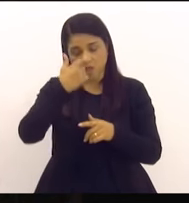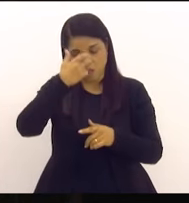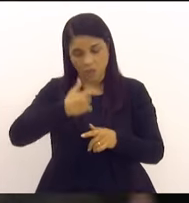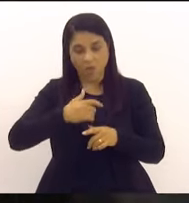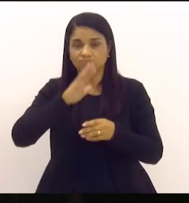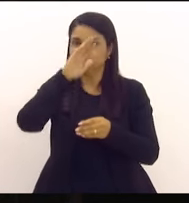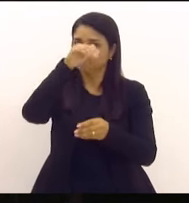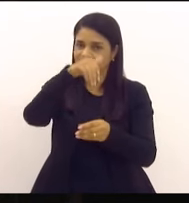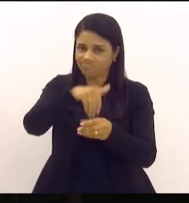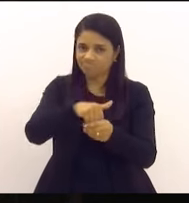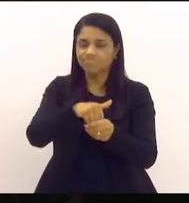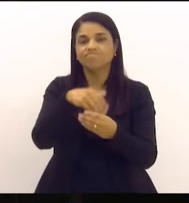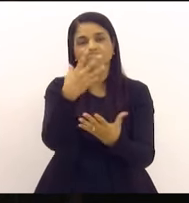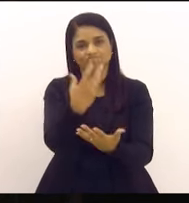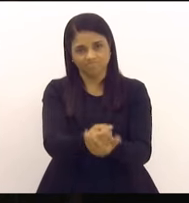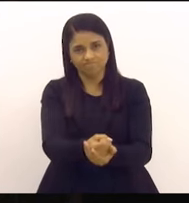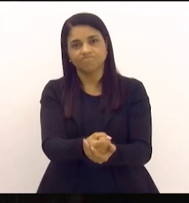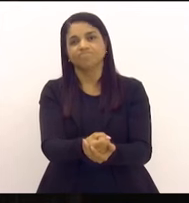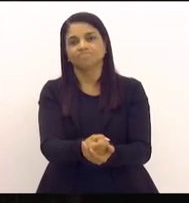absolutamente favorável.